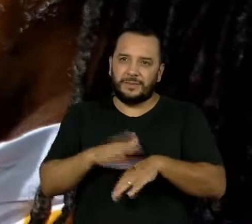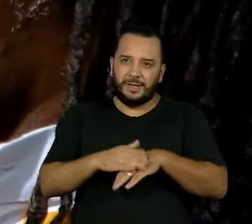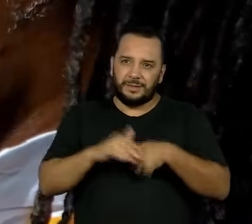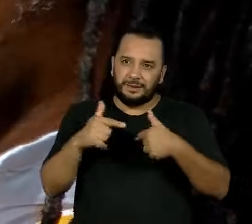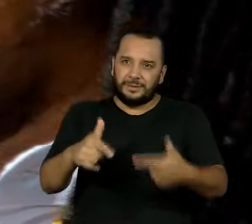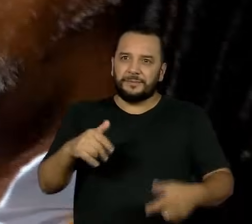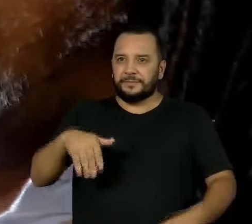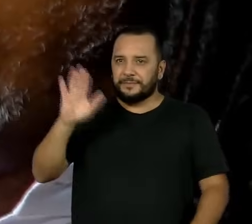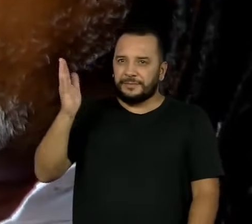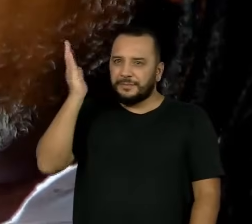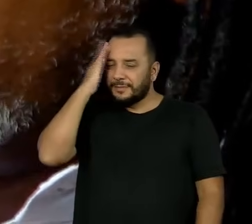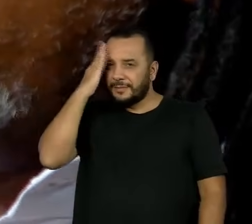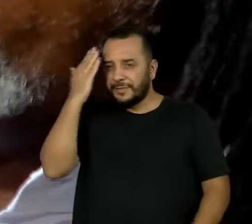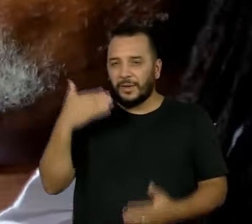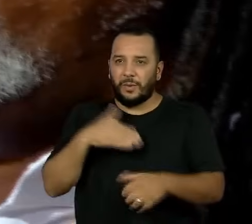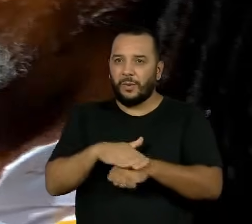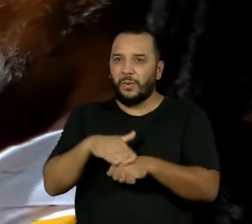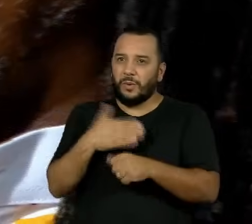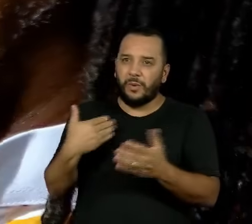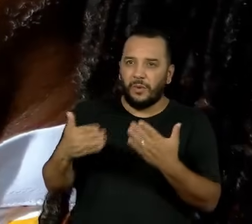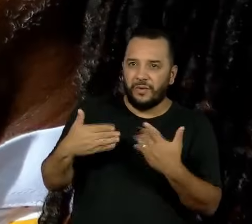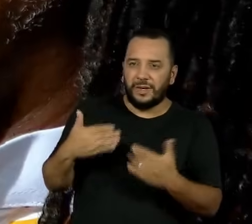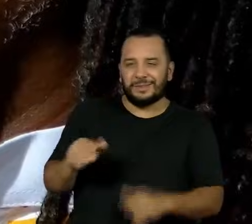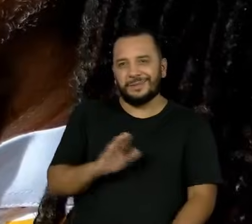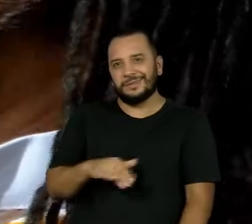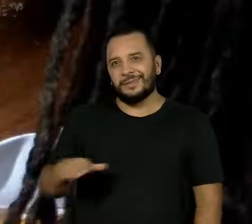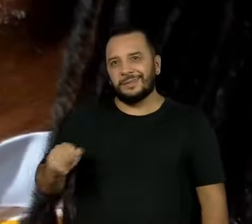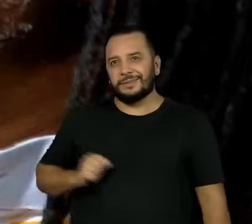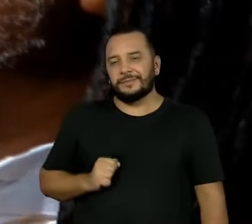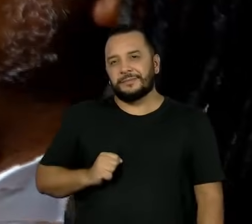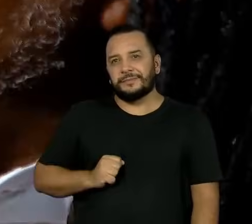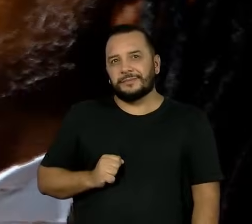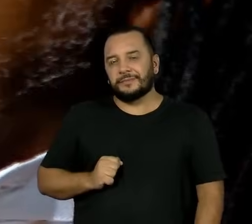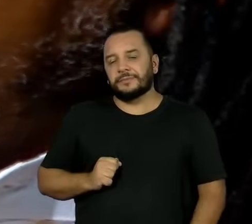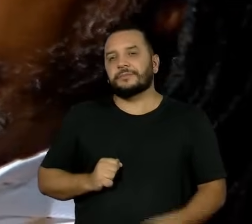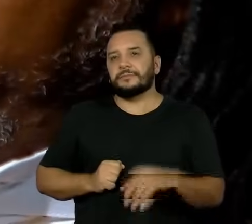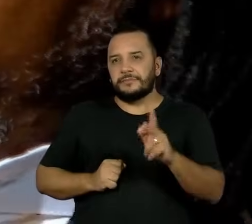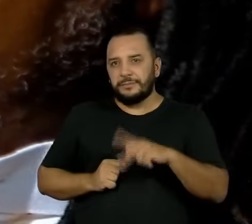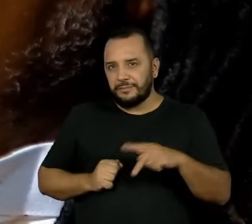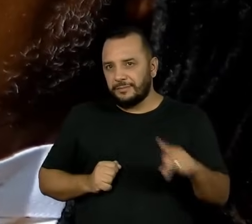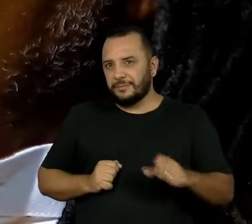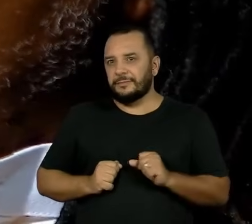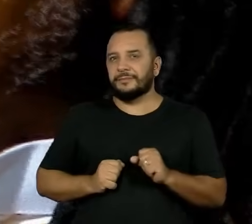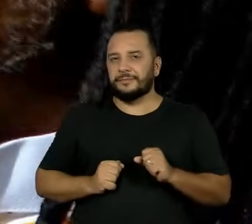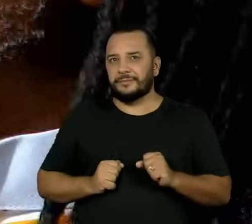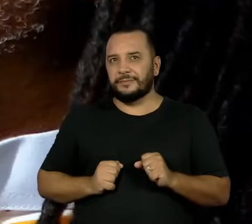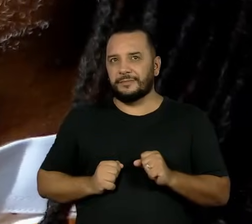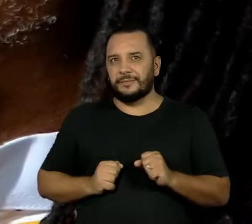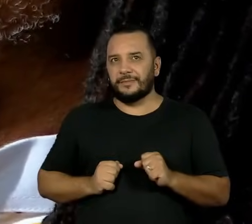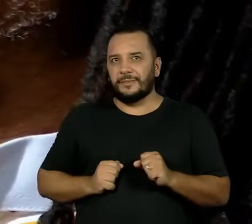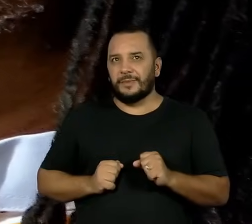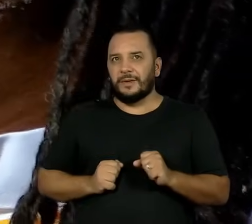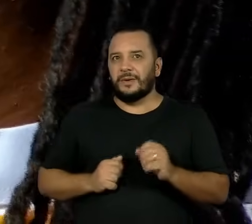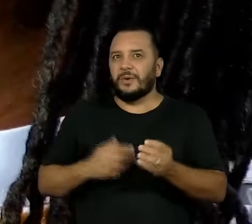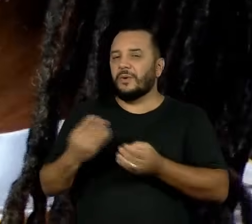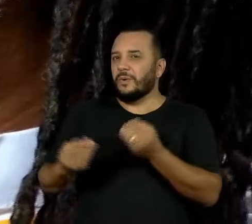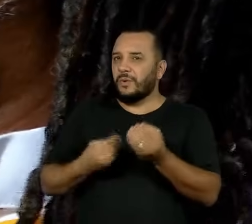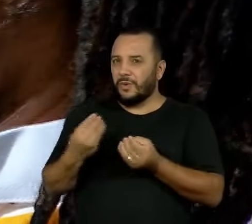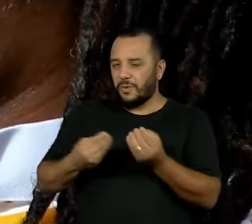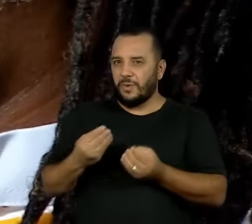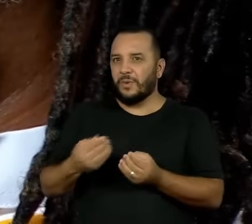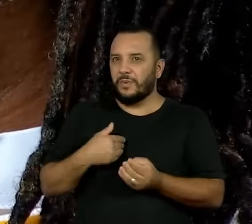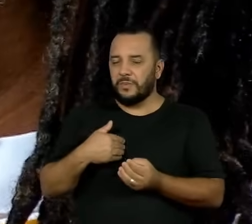para saber como dialogar com a criança, com os professores. Como se